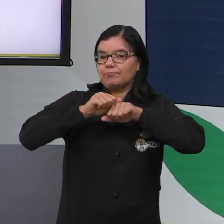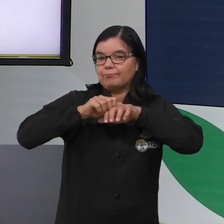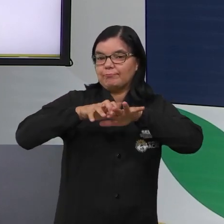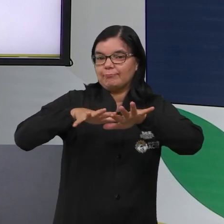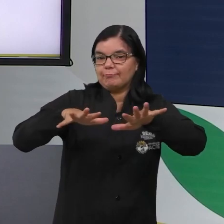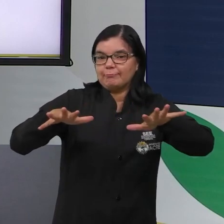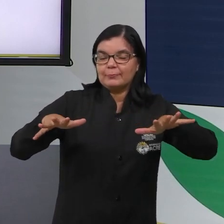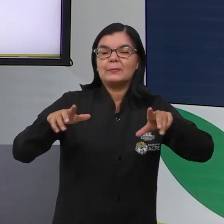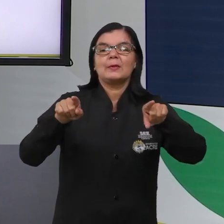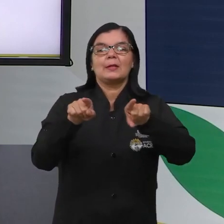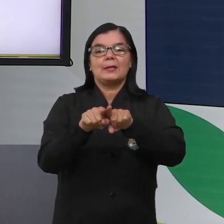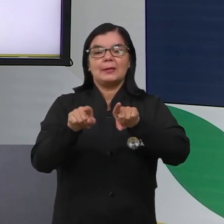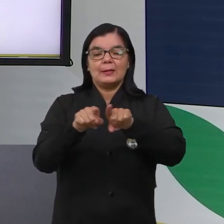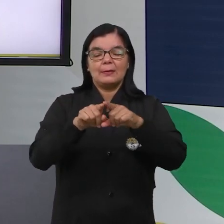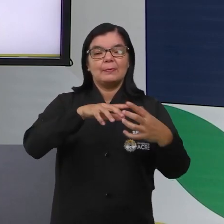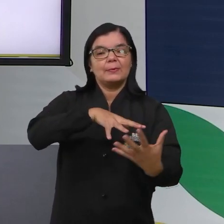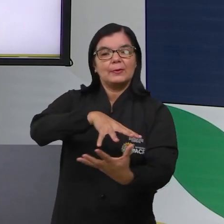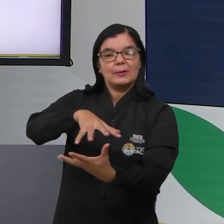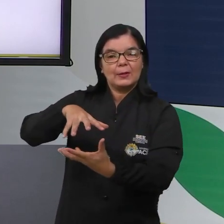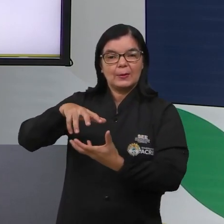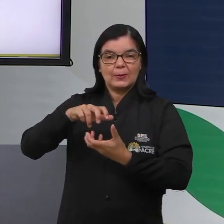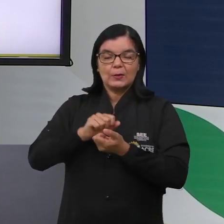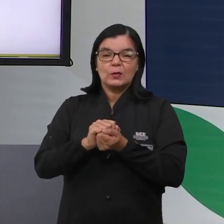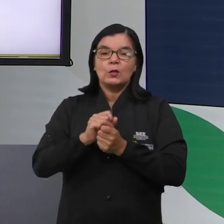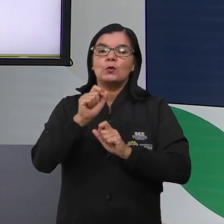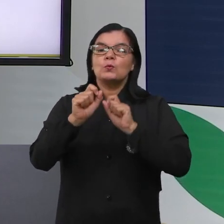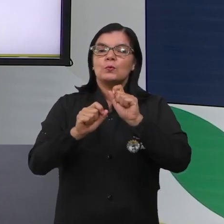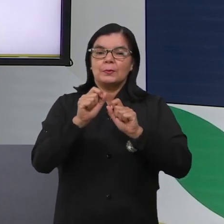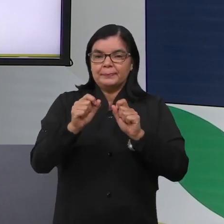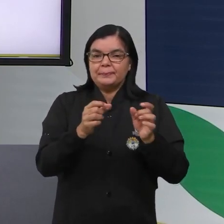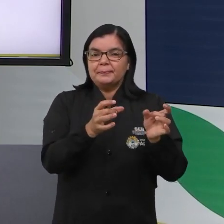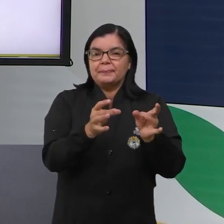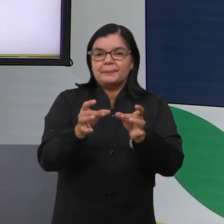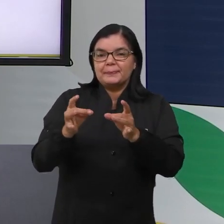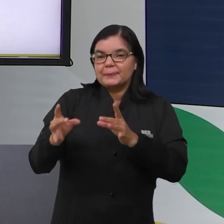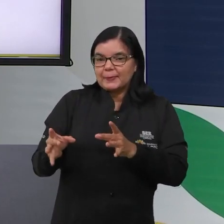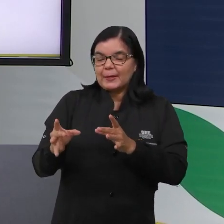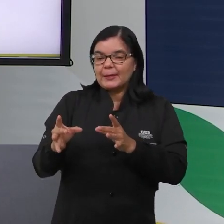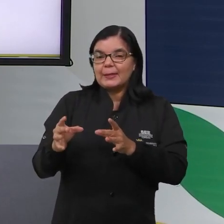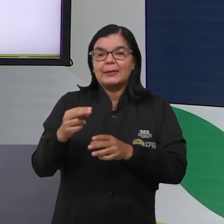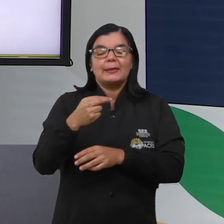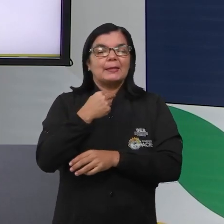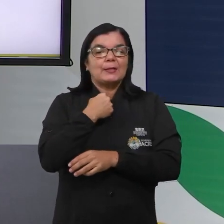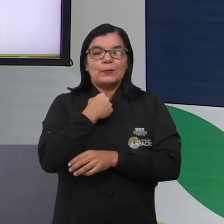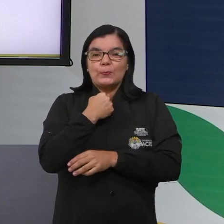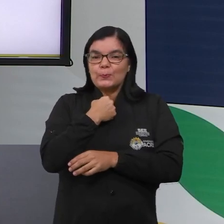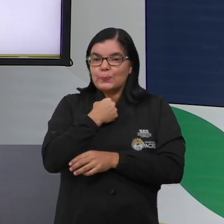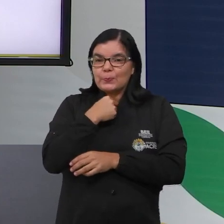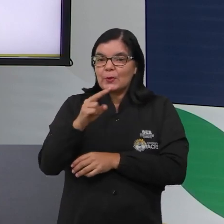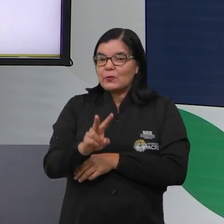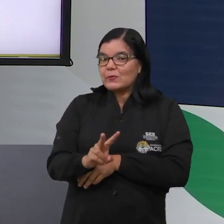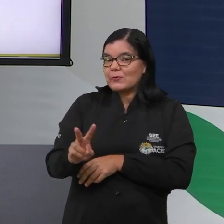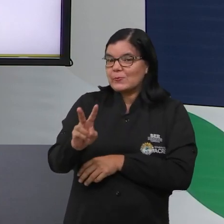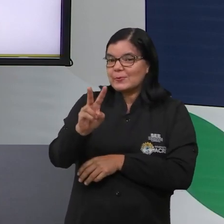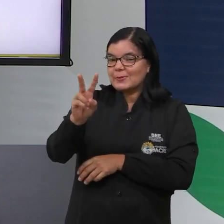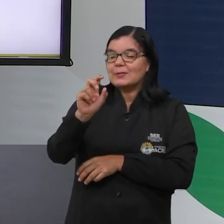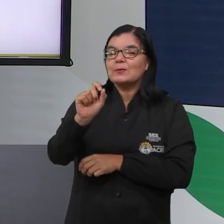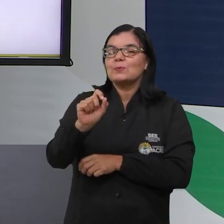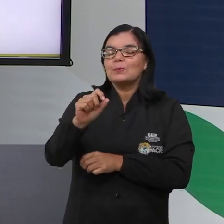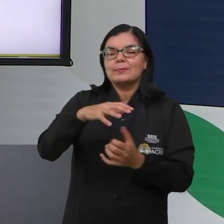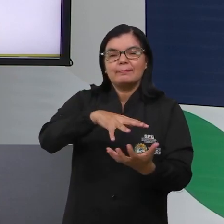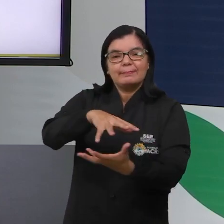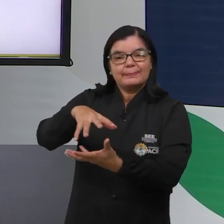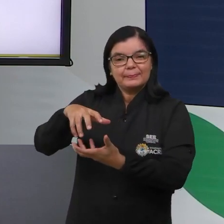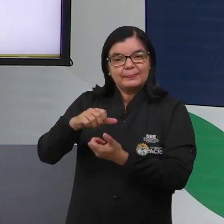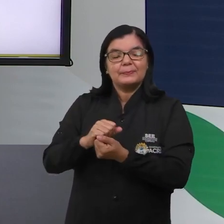e também a globalização do mercado. Mas não podemos deixar de valorizar a